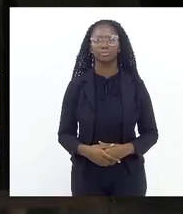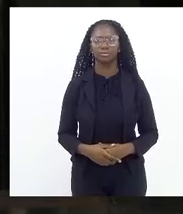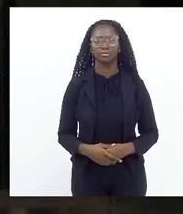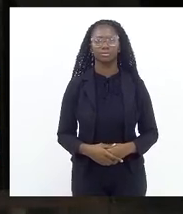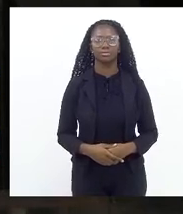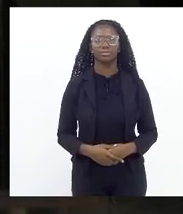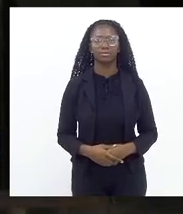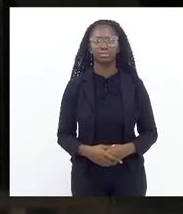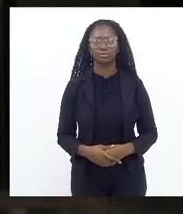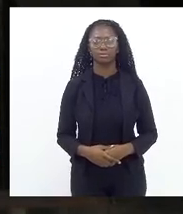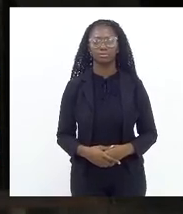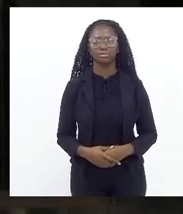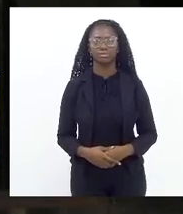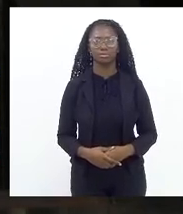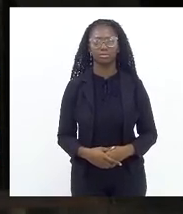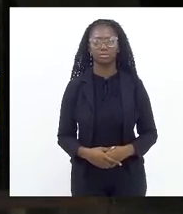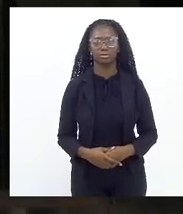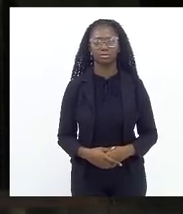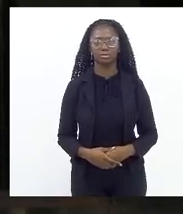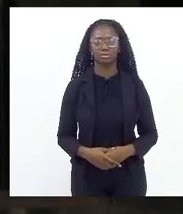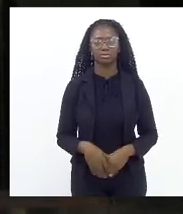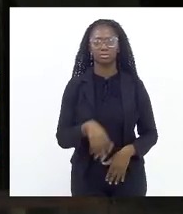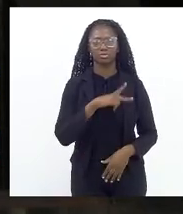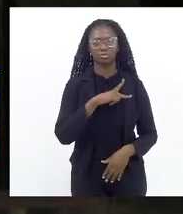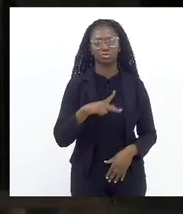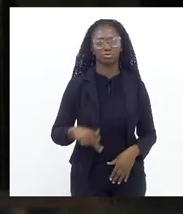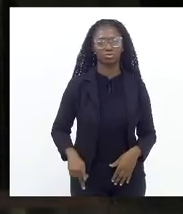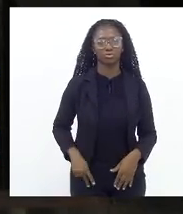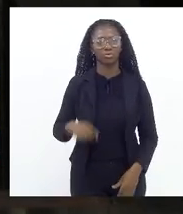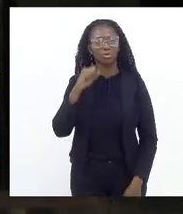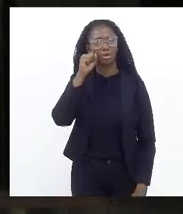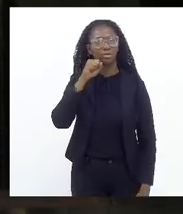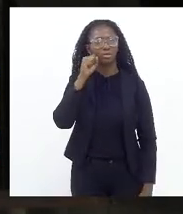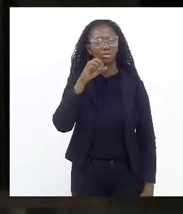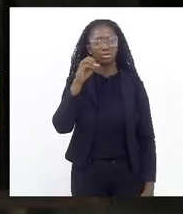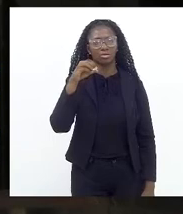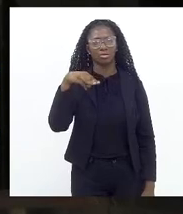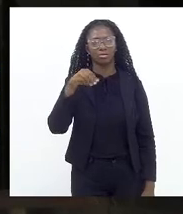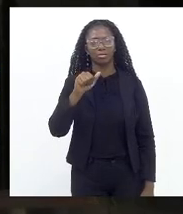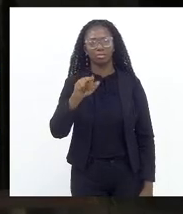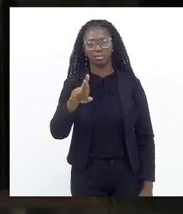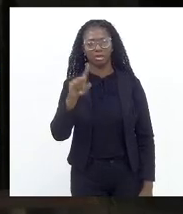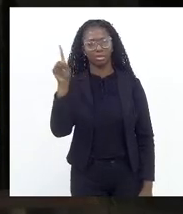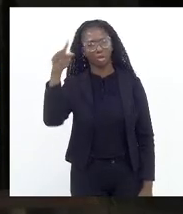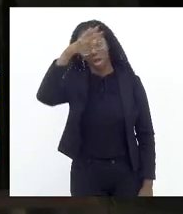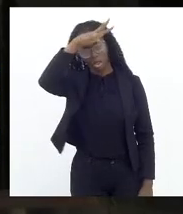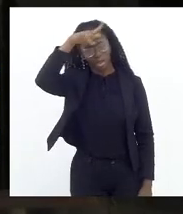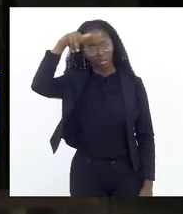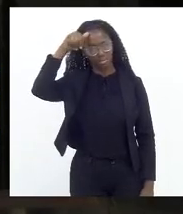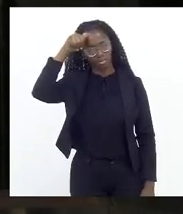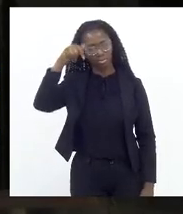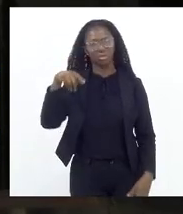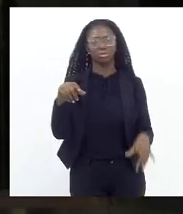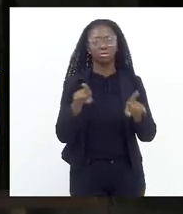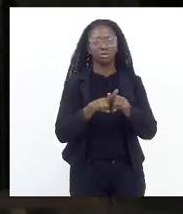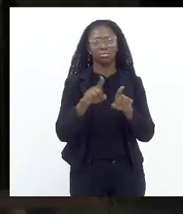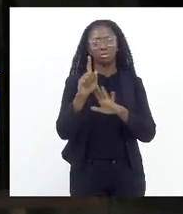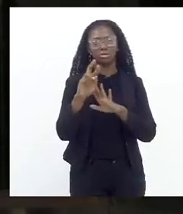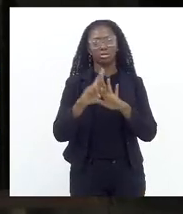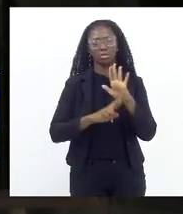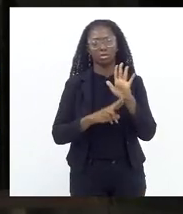presidida pelo senador Omar Aziz, do estado do Amazonas, e o relator, e aqui não